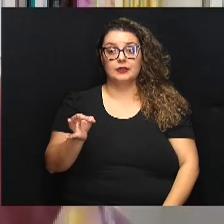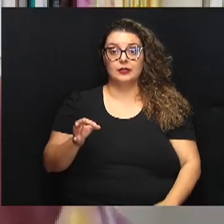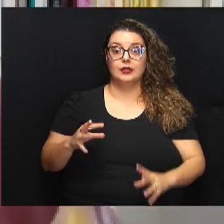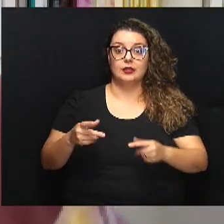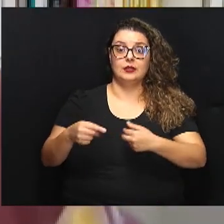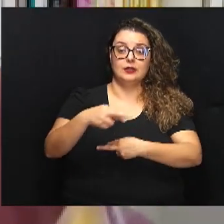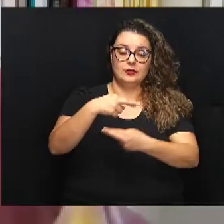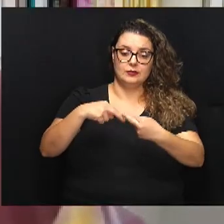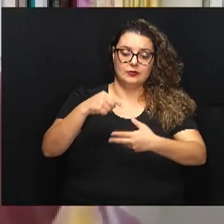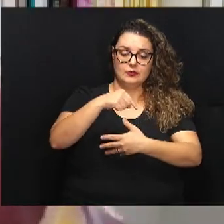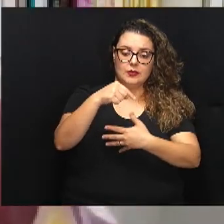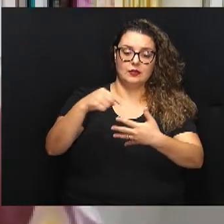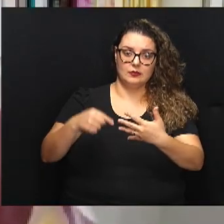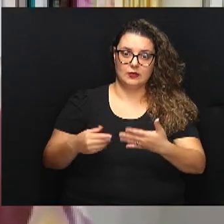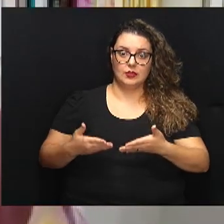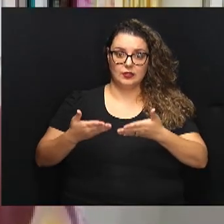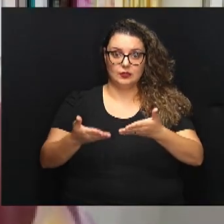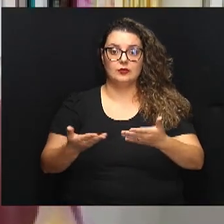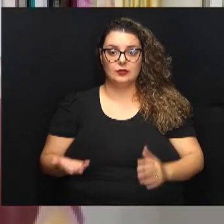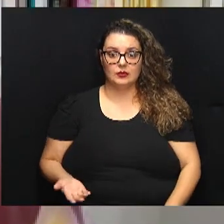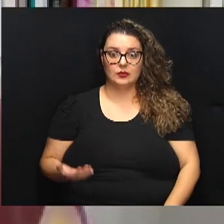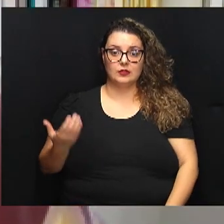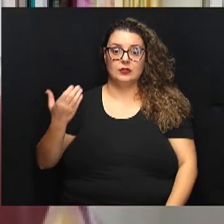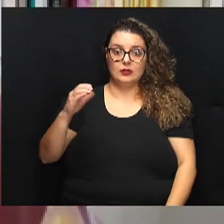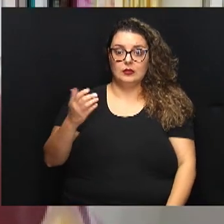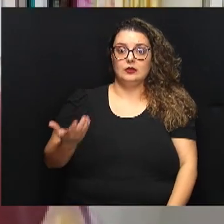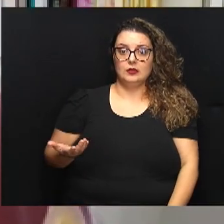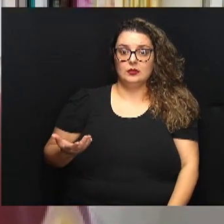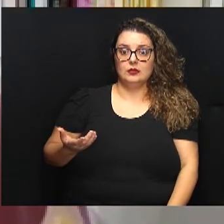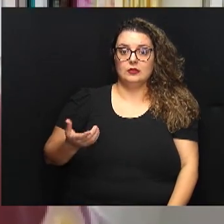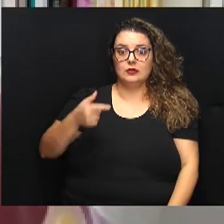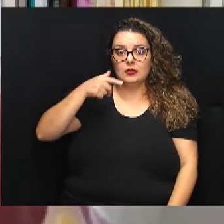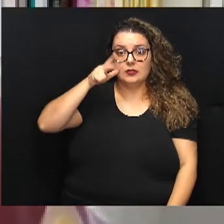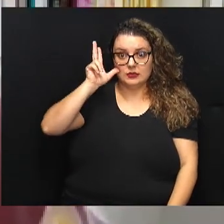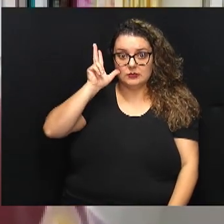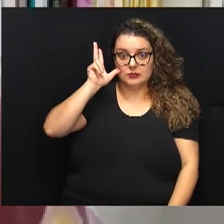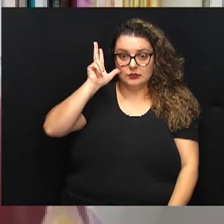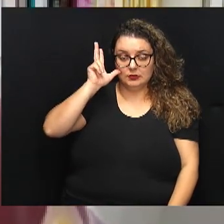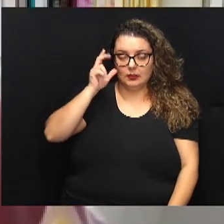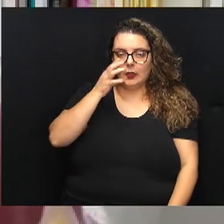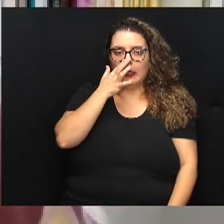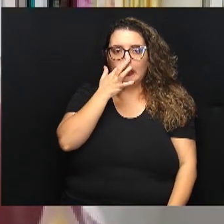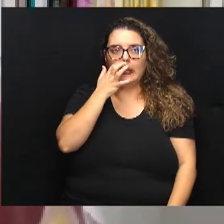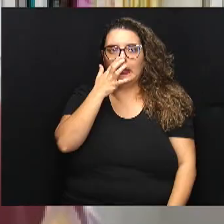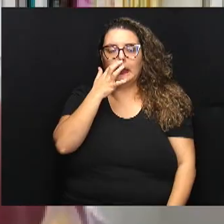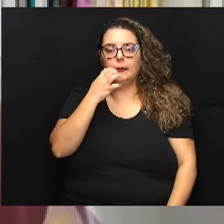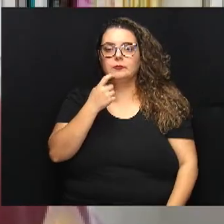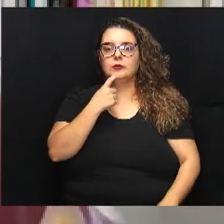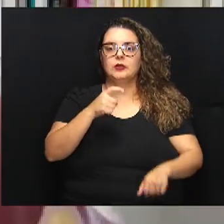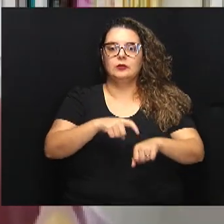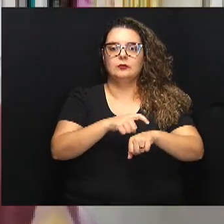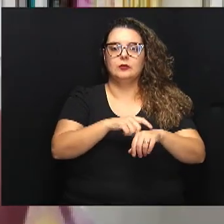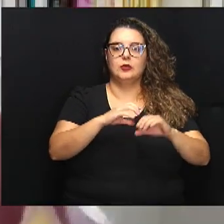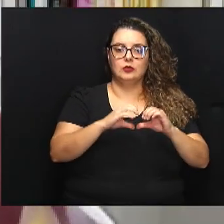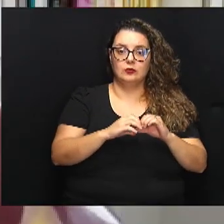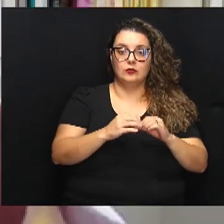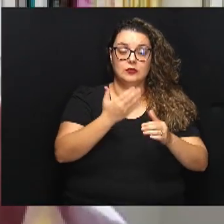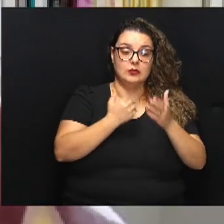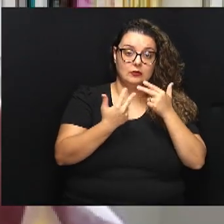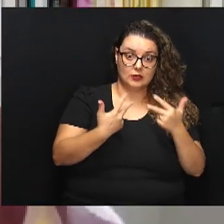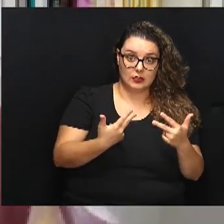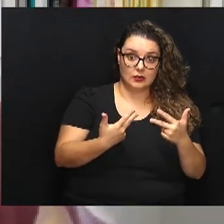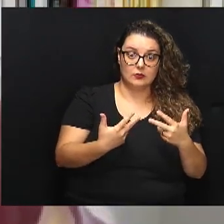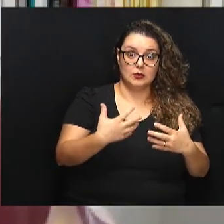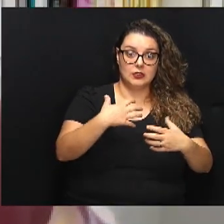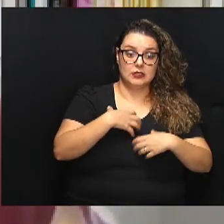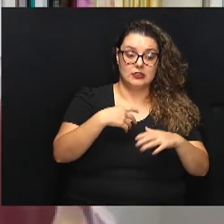que eu coloquei no meu post de anteontem sobre o morongo. Você está comendo porque você quer